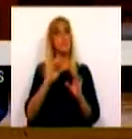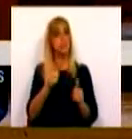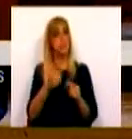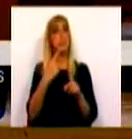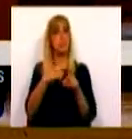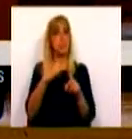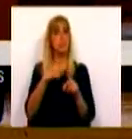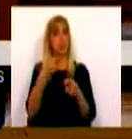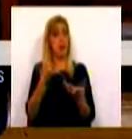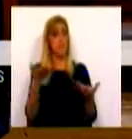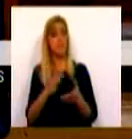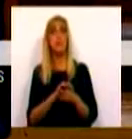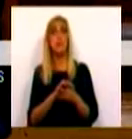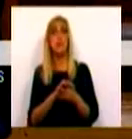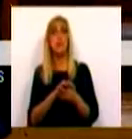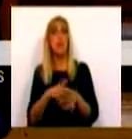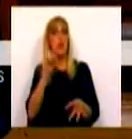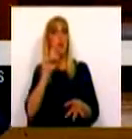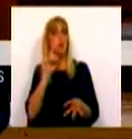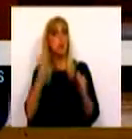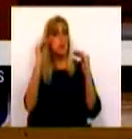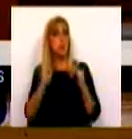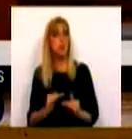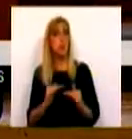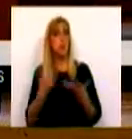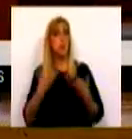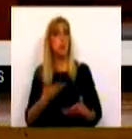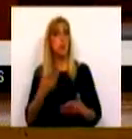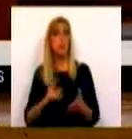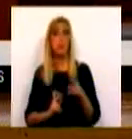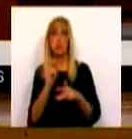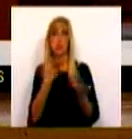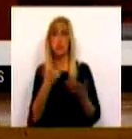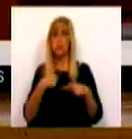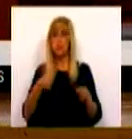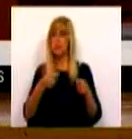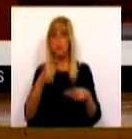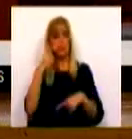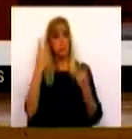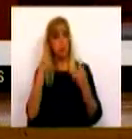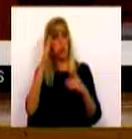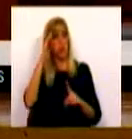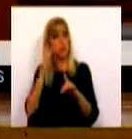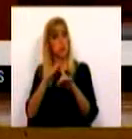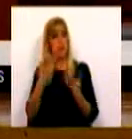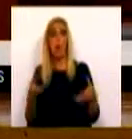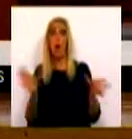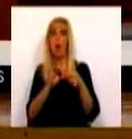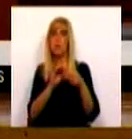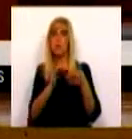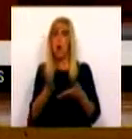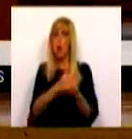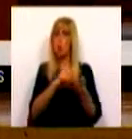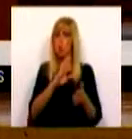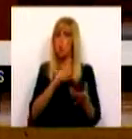é, porque é imperioso diminuir o peso dos juros na despesa pública para se alocarem mais recursos